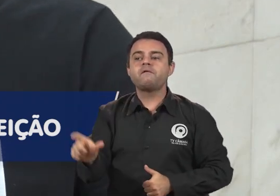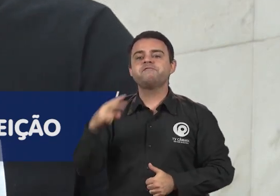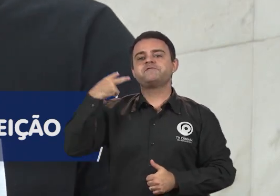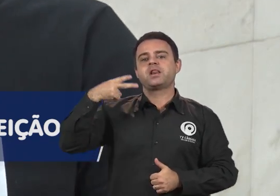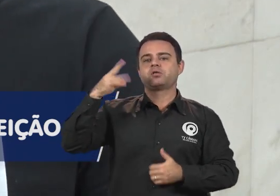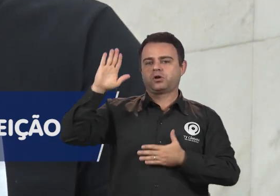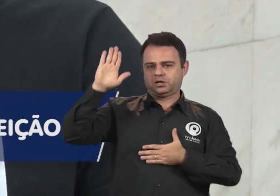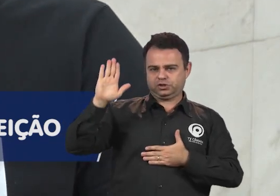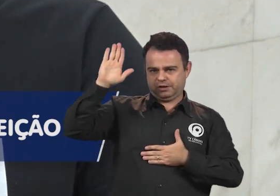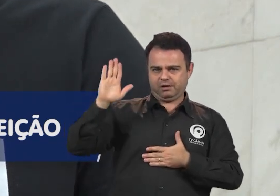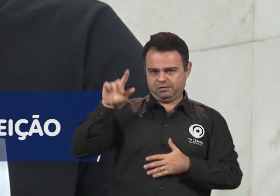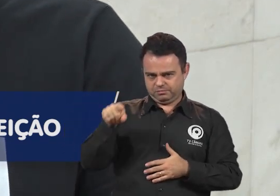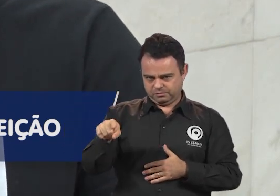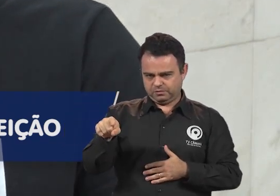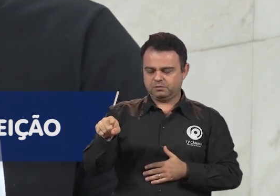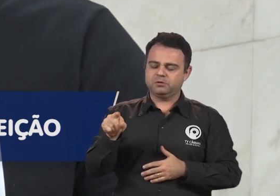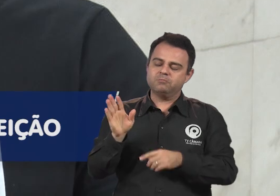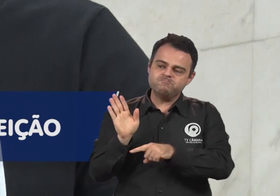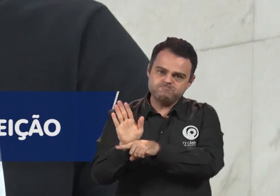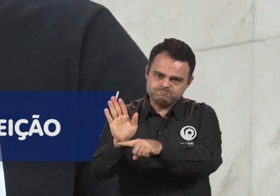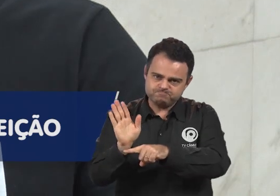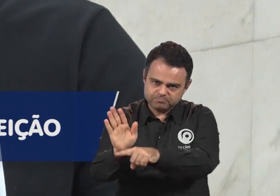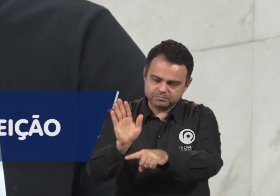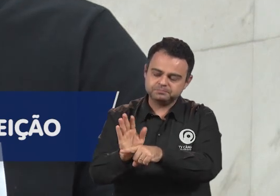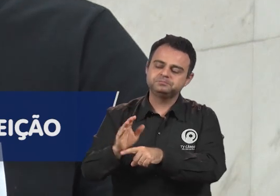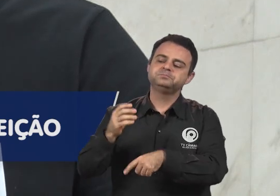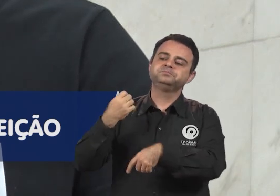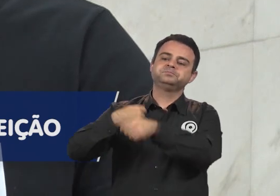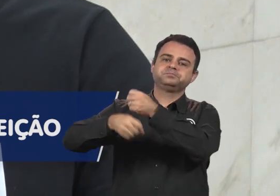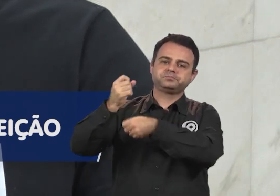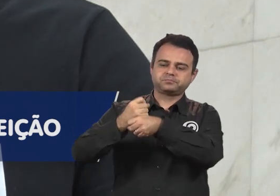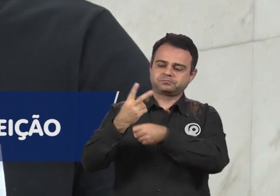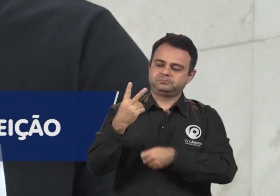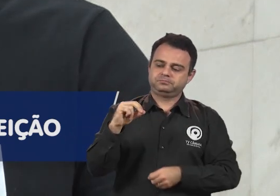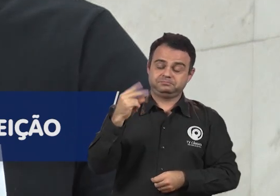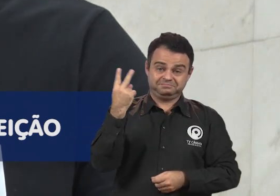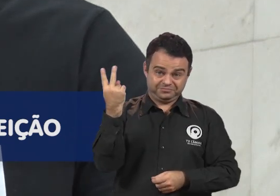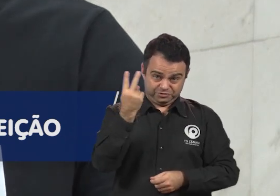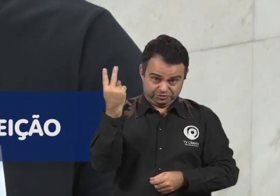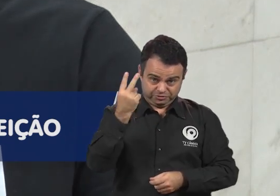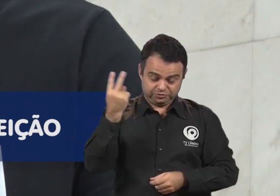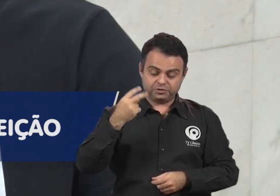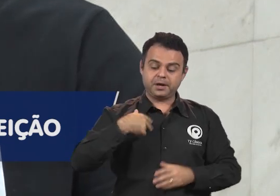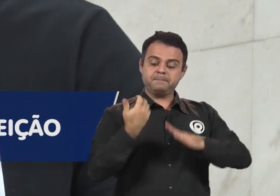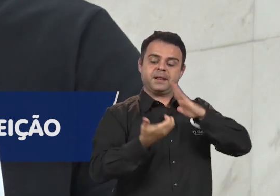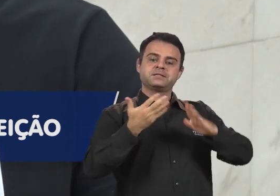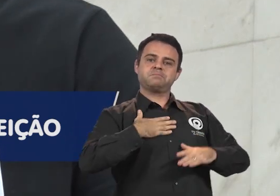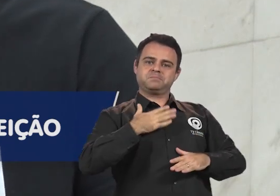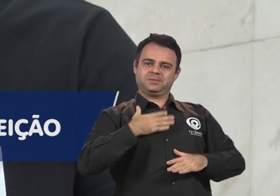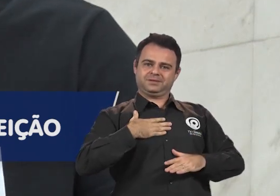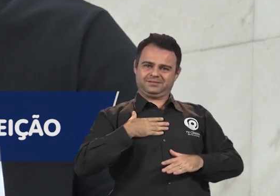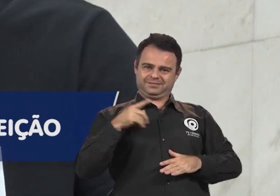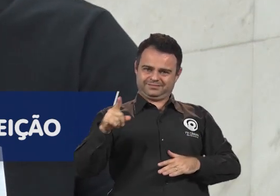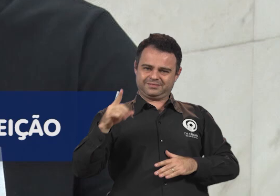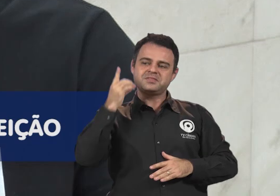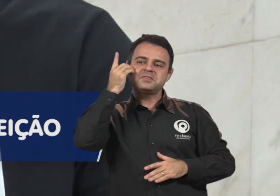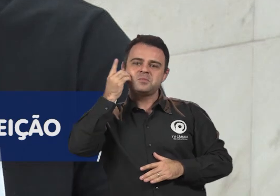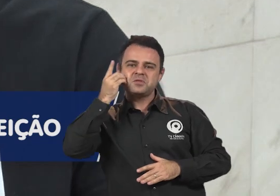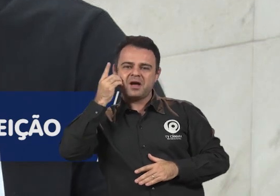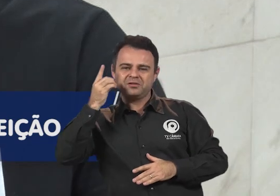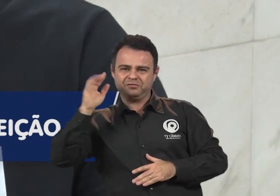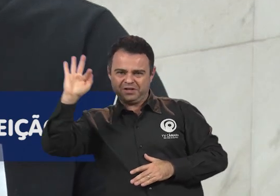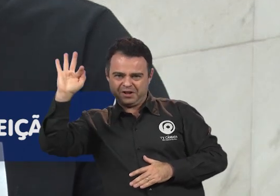Rio Preto. Em 2022, pude, junto com a minha empresa, fazer o marketing de 2 candidatos a deputado, um estadual